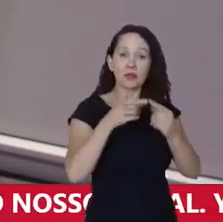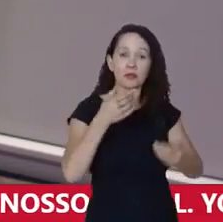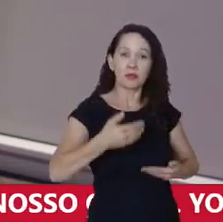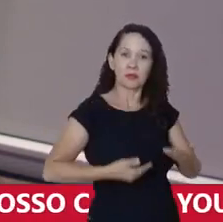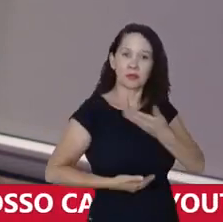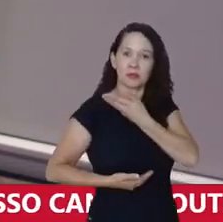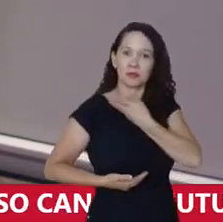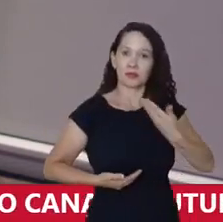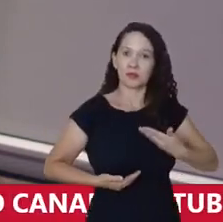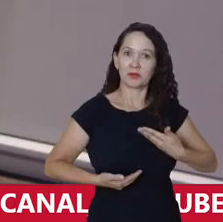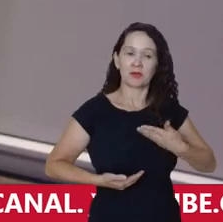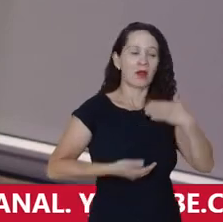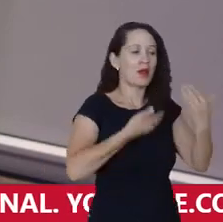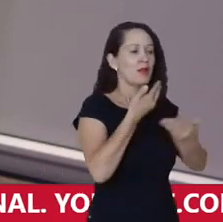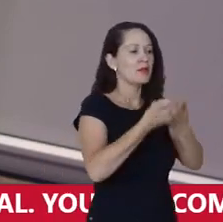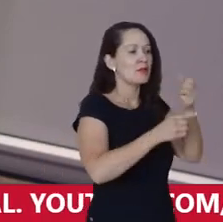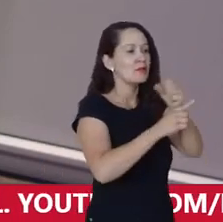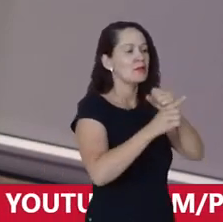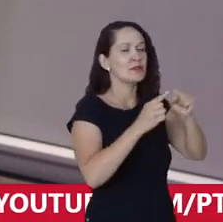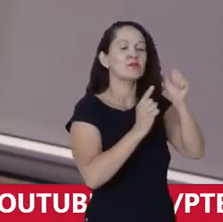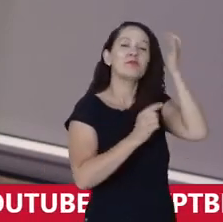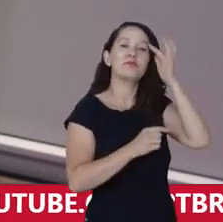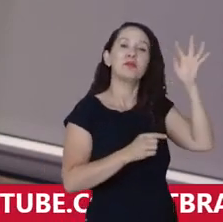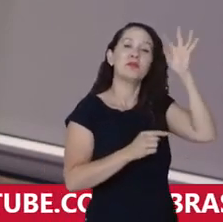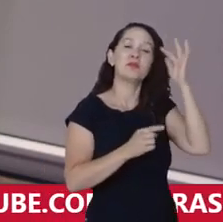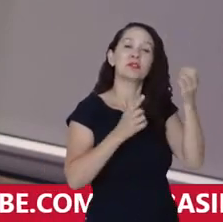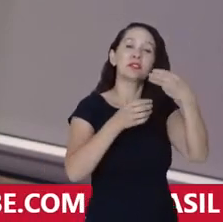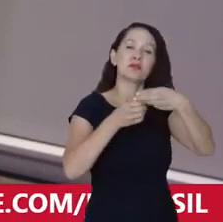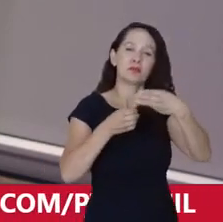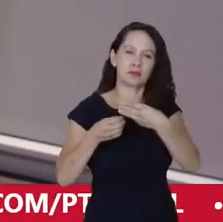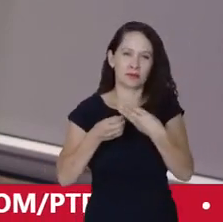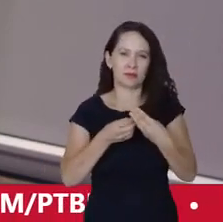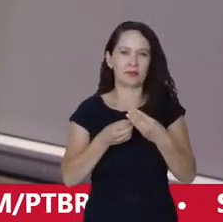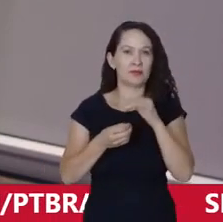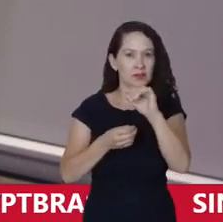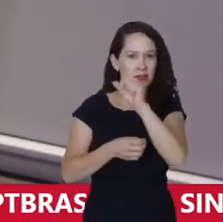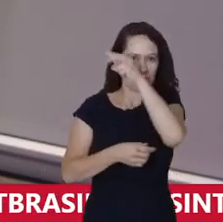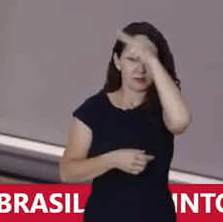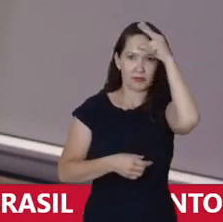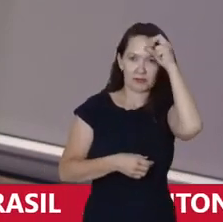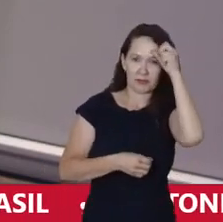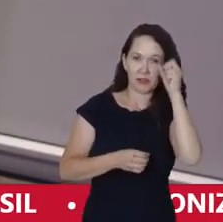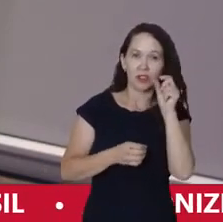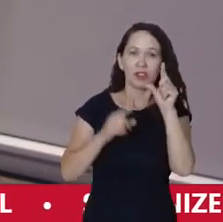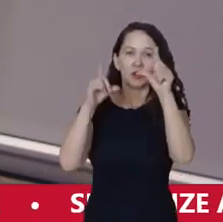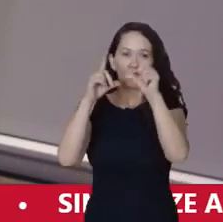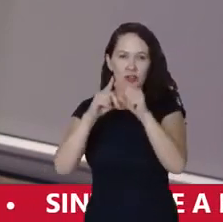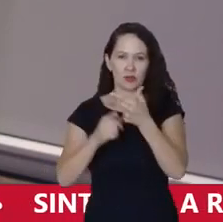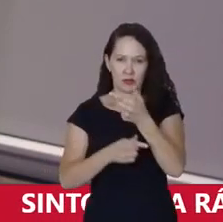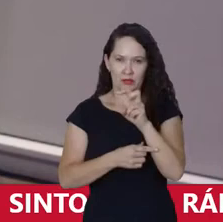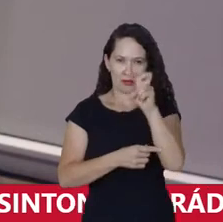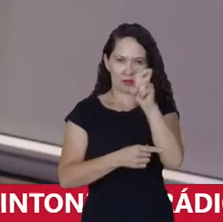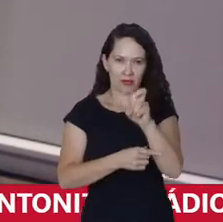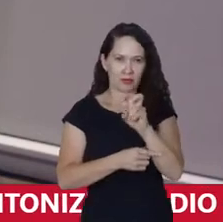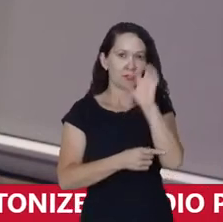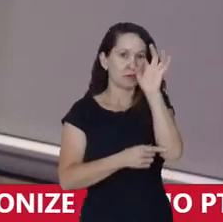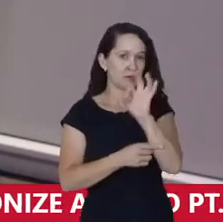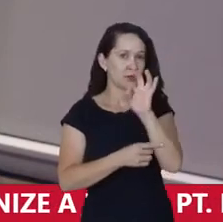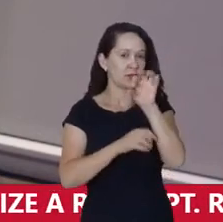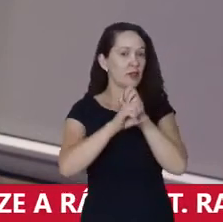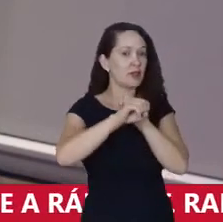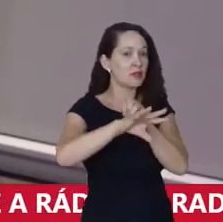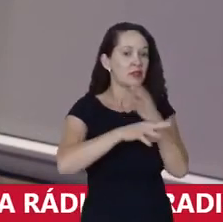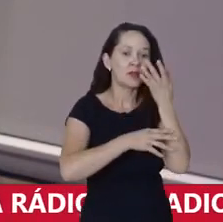público. Então, imaginemos, por exemplo, no município, se o prefeito corta 25% da